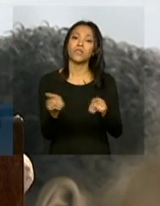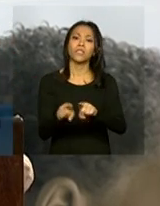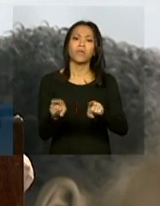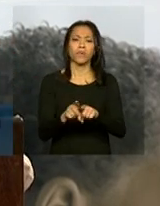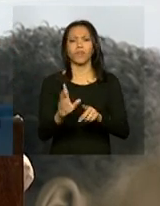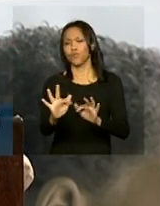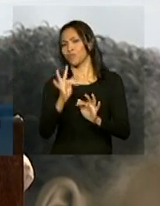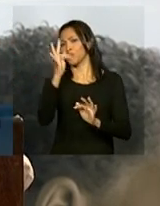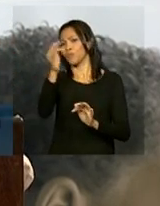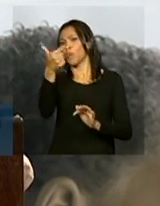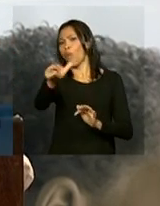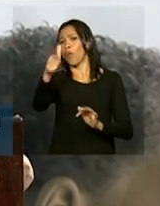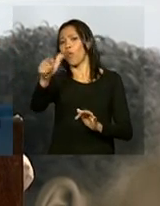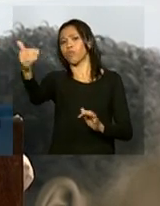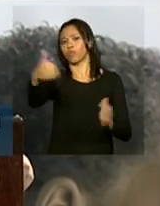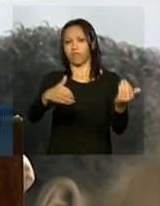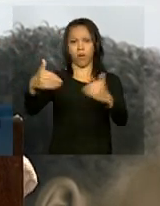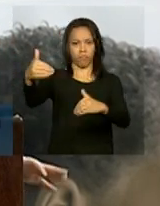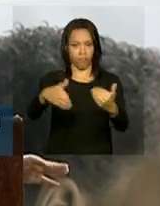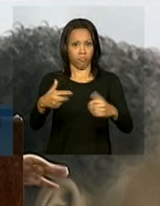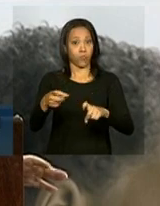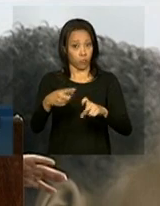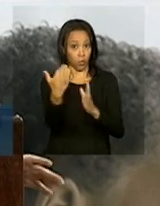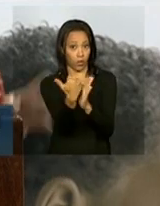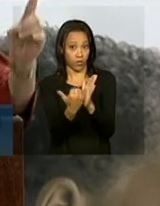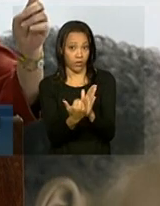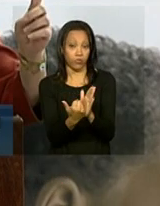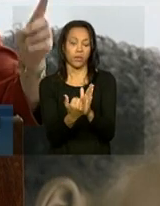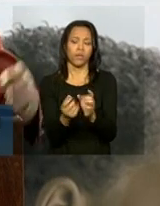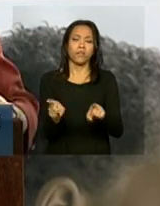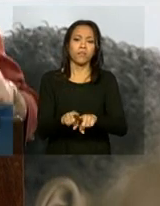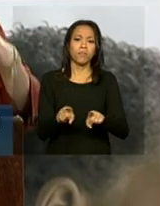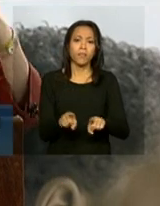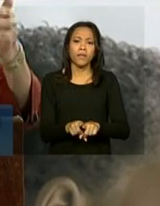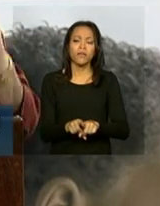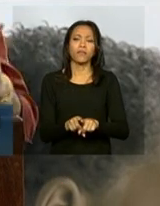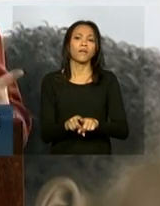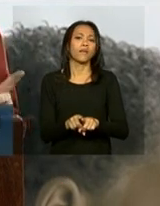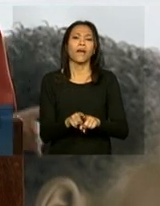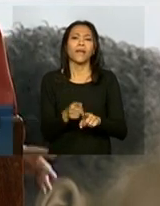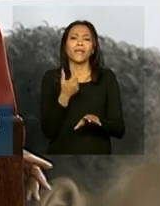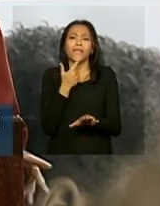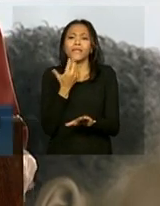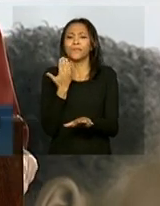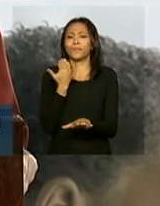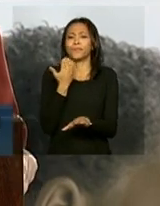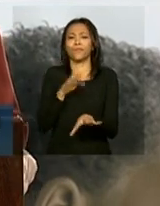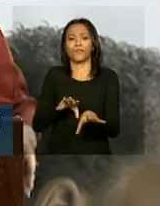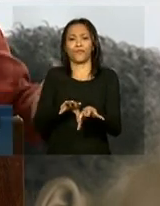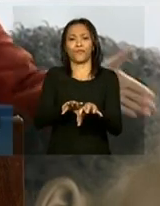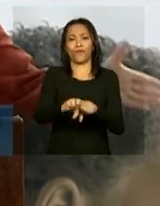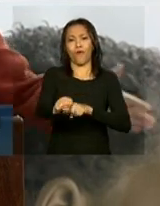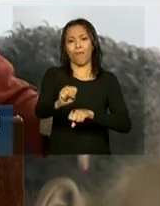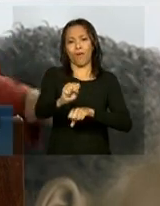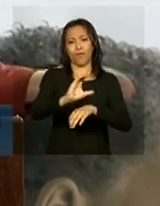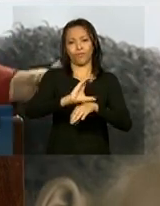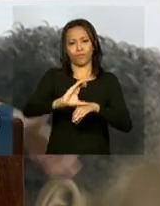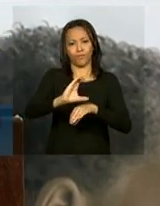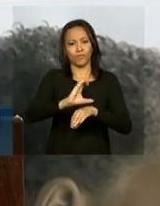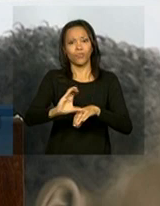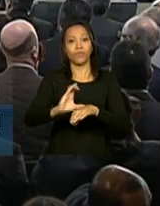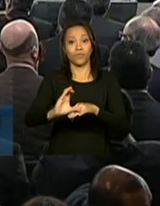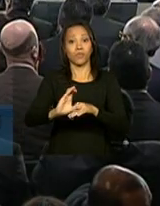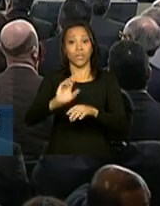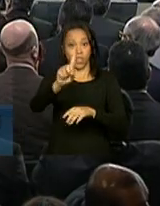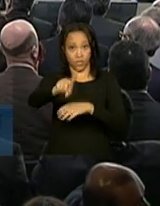a participar do Mais Médicos, sobretudo aqueles recém-formados que, a partir do início